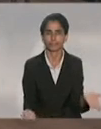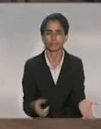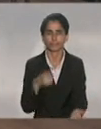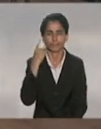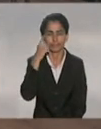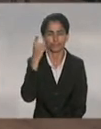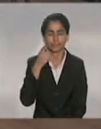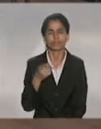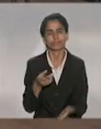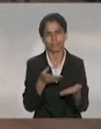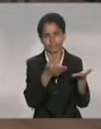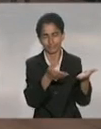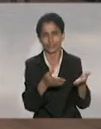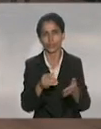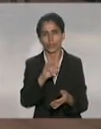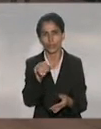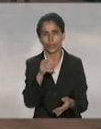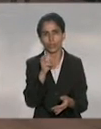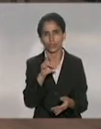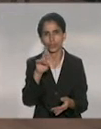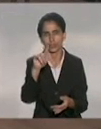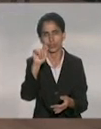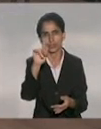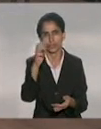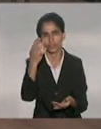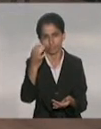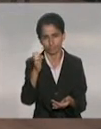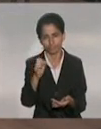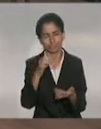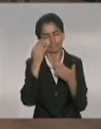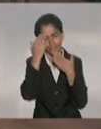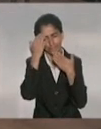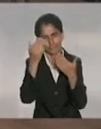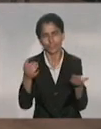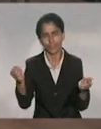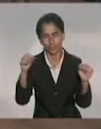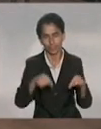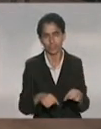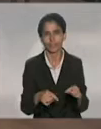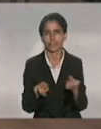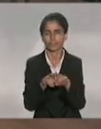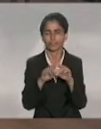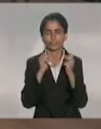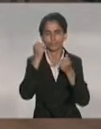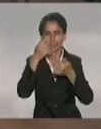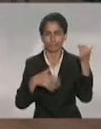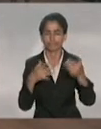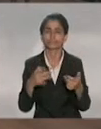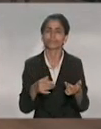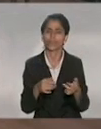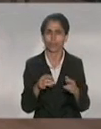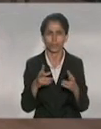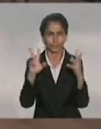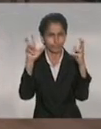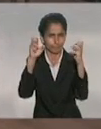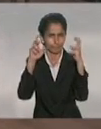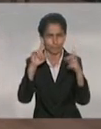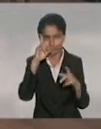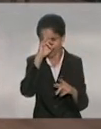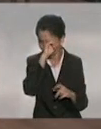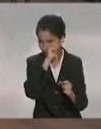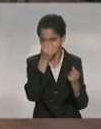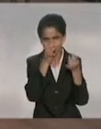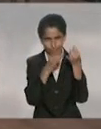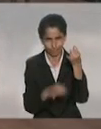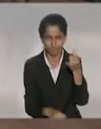Deputado Jorge, obrigada pela presença aqui, mas principalmente pelas explicações desse assunto que é tão complexo e difícil da